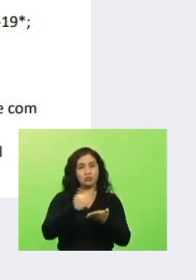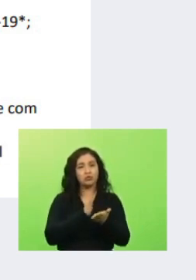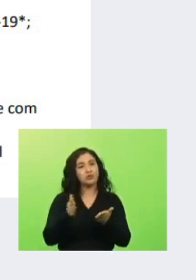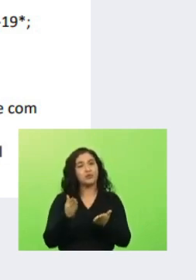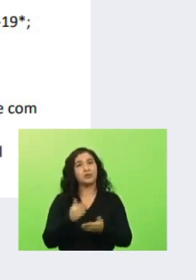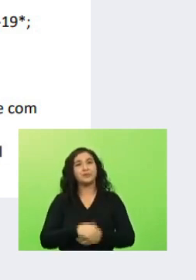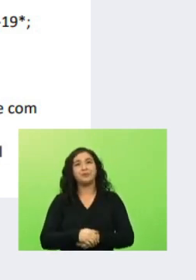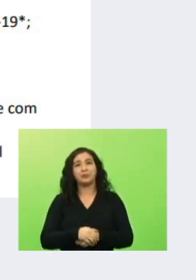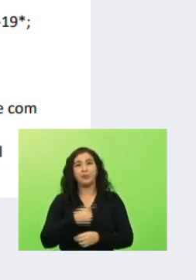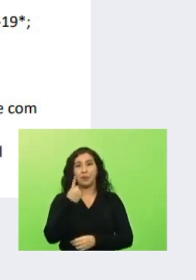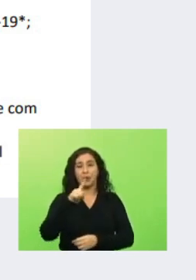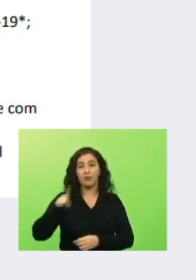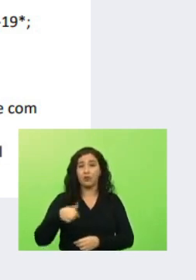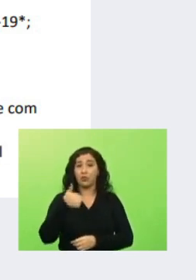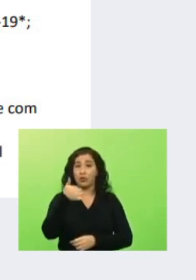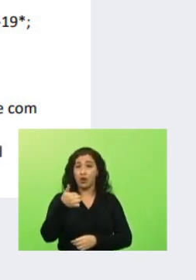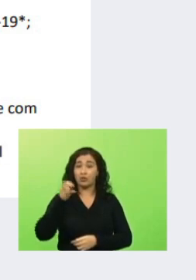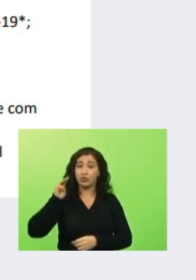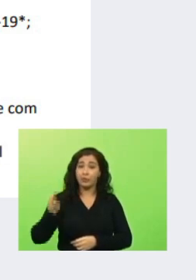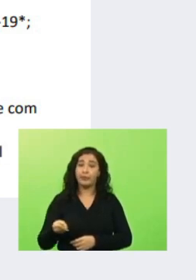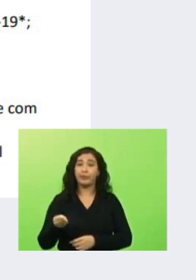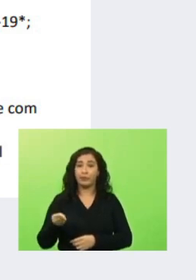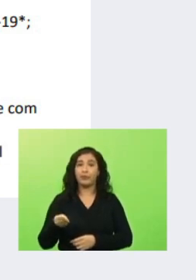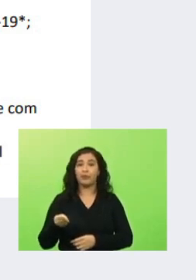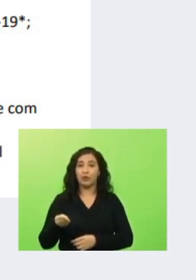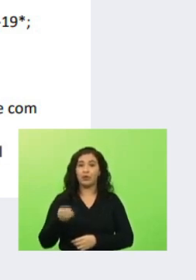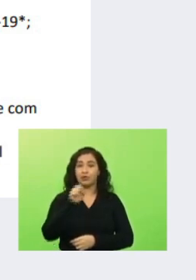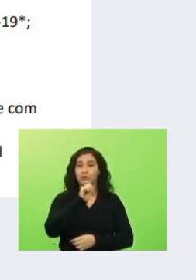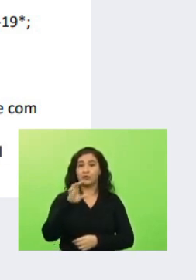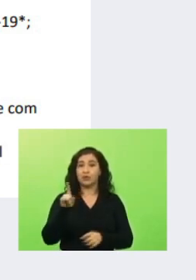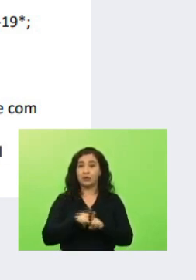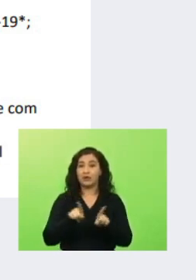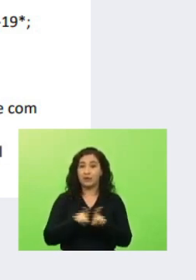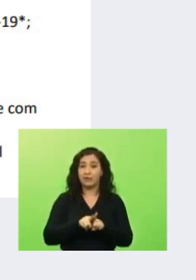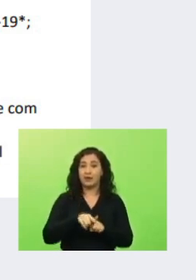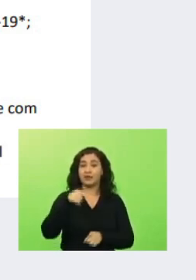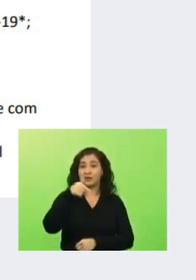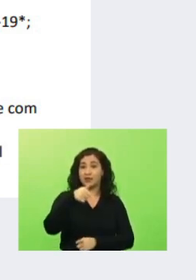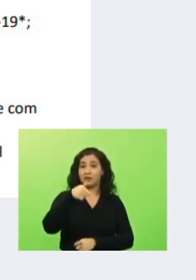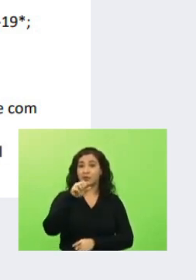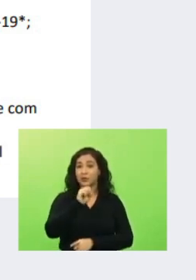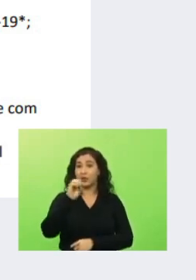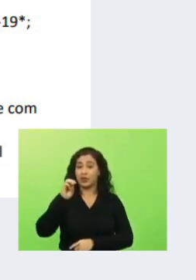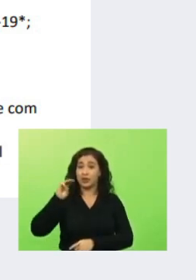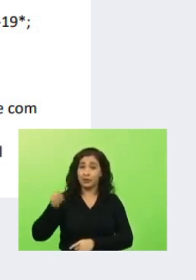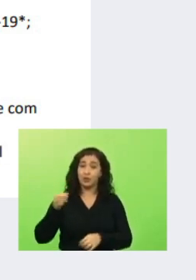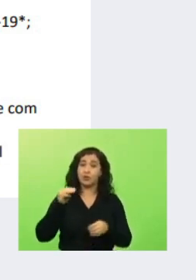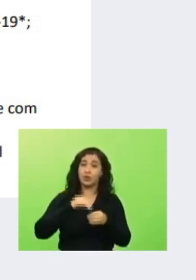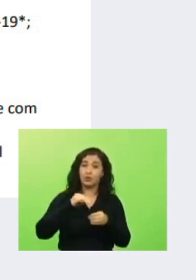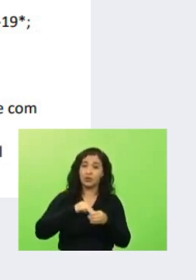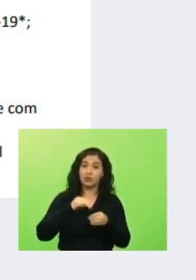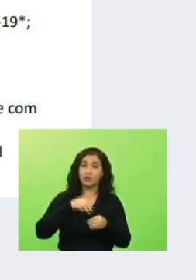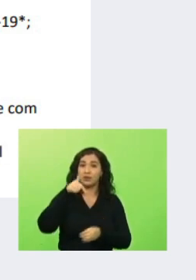municípios, 1,1 bilhões pertencentes aos estados, 780 milhões aos municípios, 724